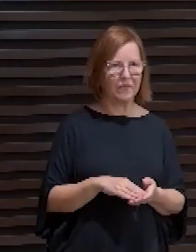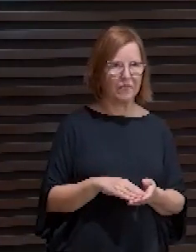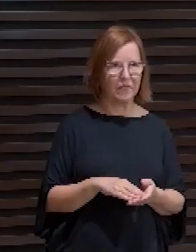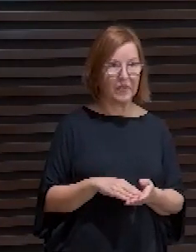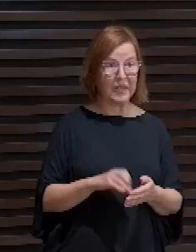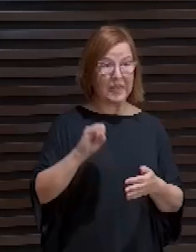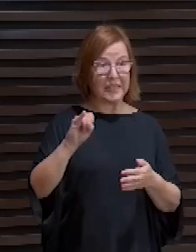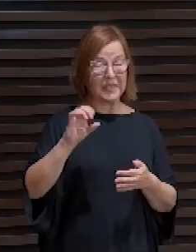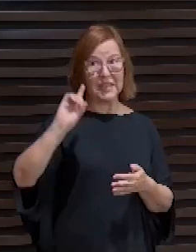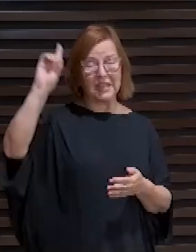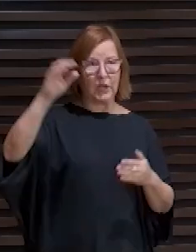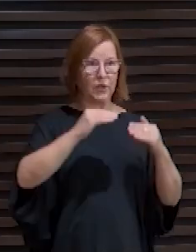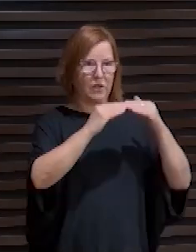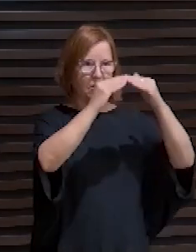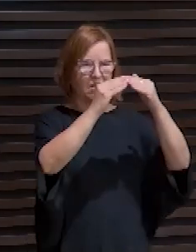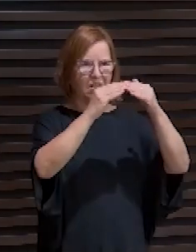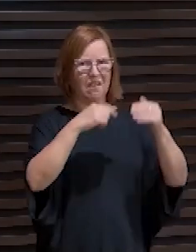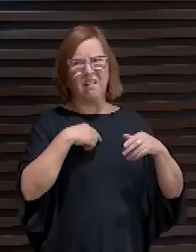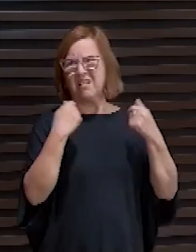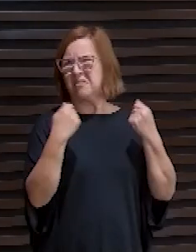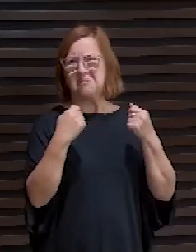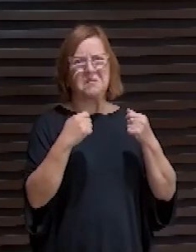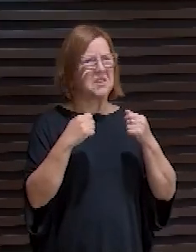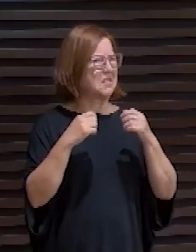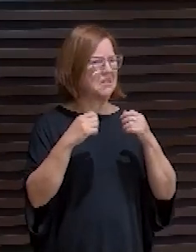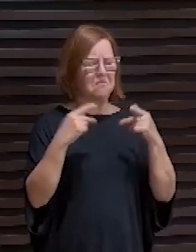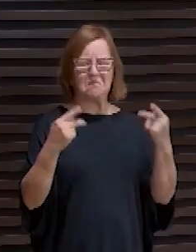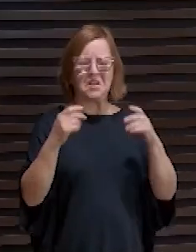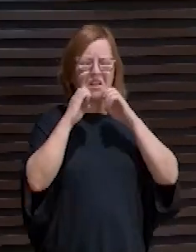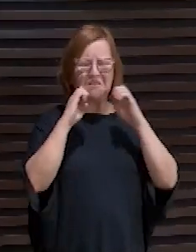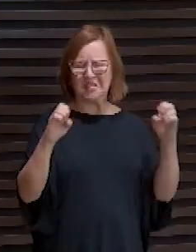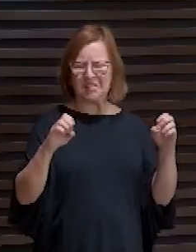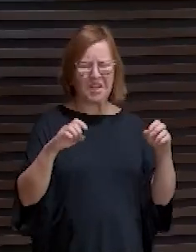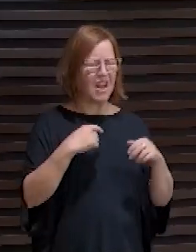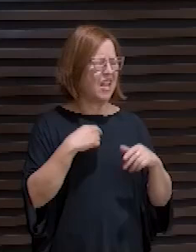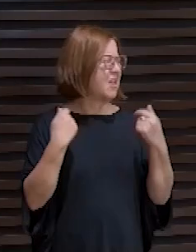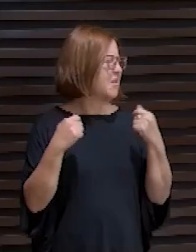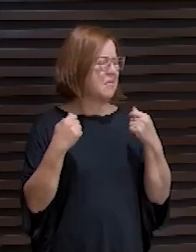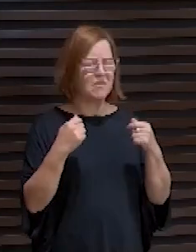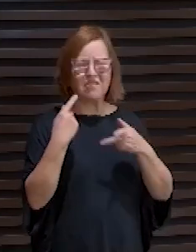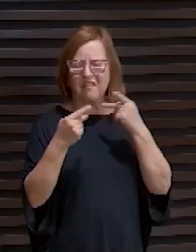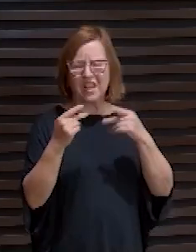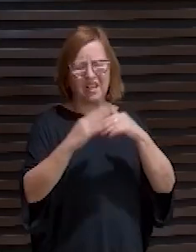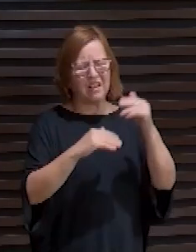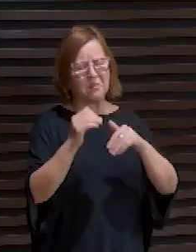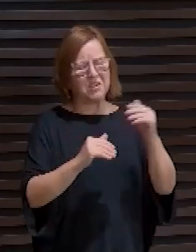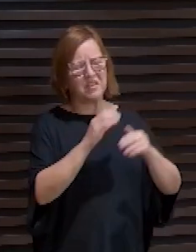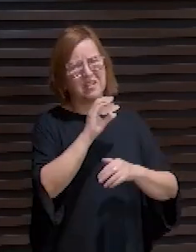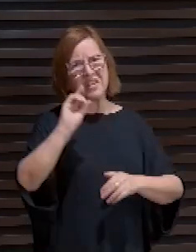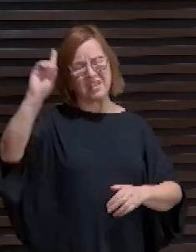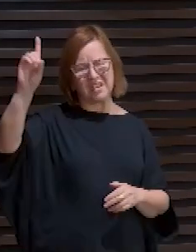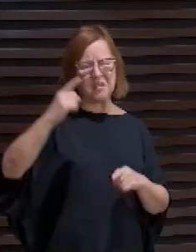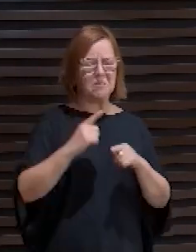olha, se Deus é soberano, eu não preciso evangelizar, eu não preciso falar da palavra de Deus, porque afinal de contas, aqueles que hão de crer, crerão